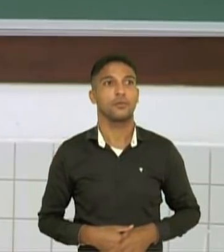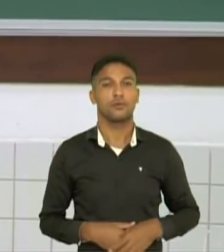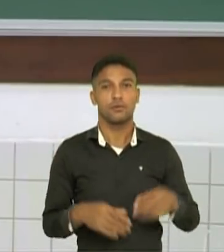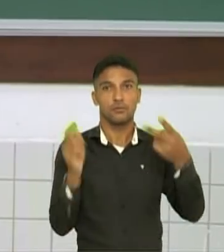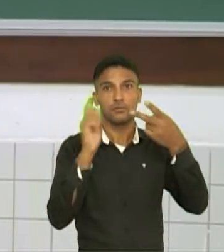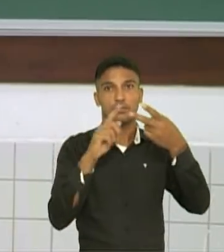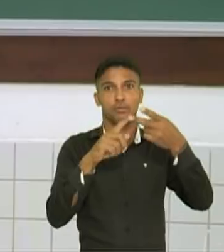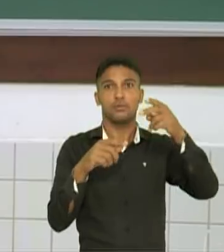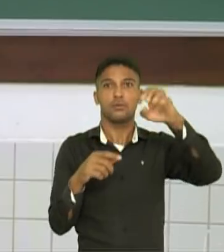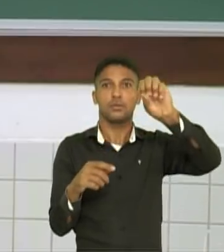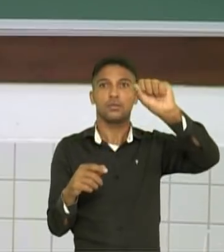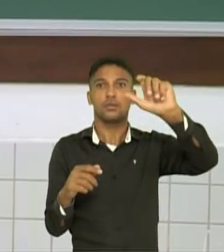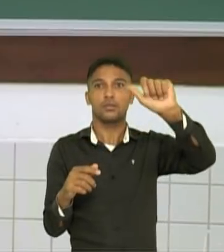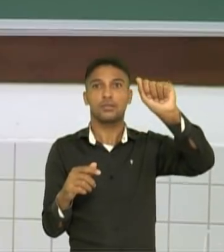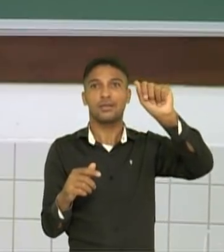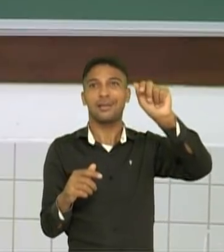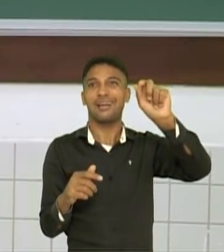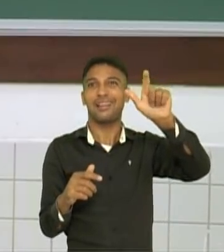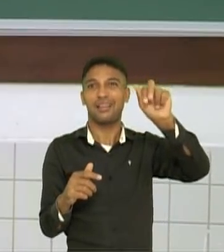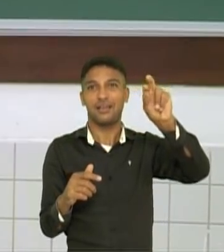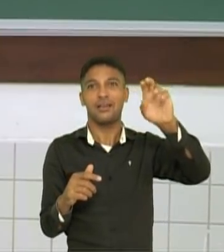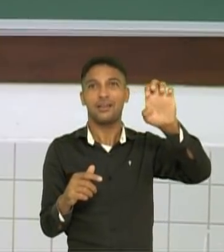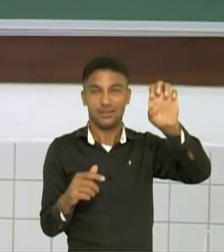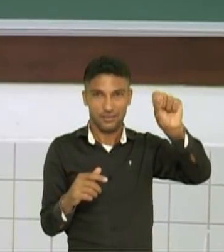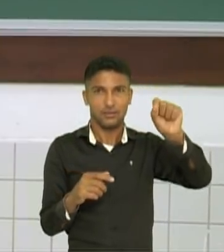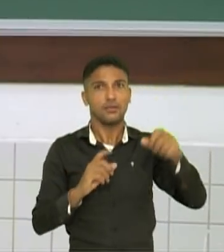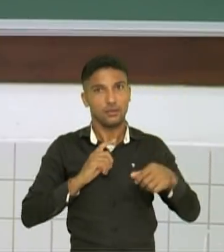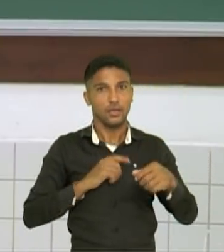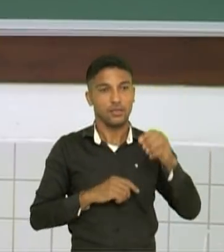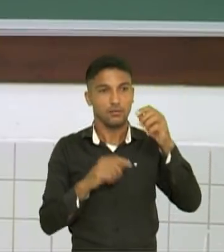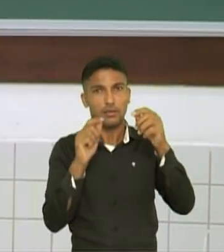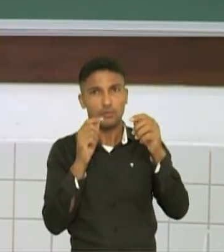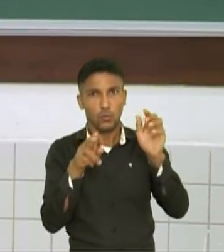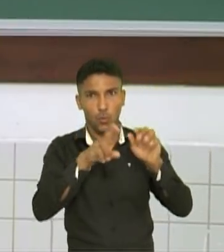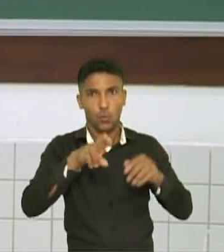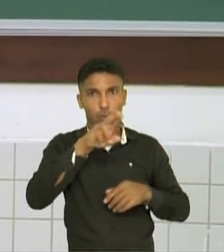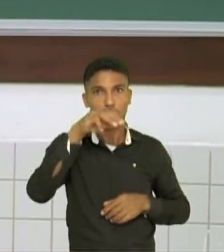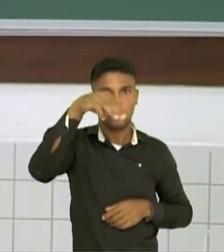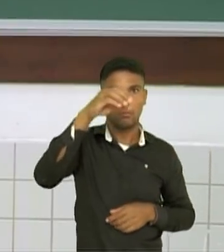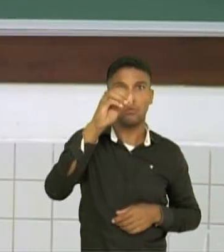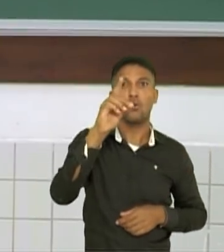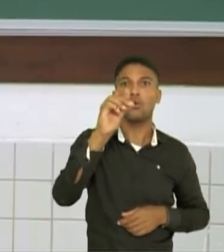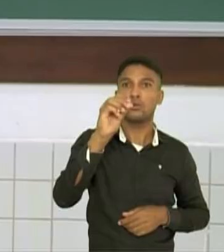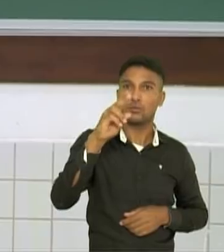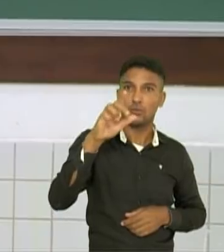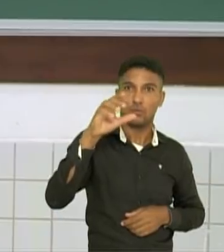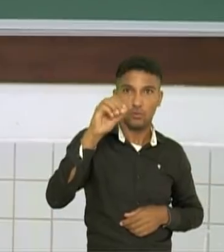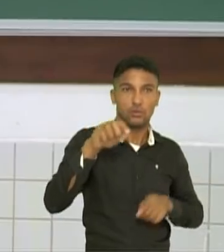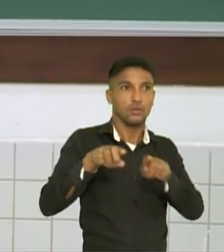que elas têm a questão do módulo e a unidade, e as vetoriais que têm módulo, direção e sentido, representada por